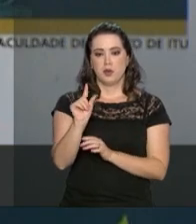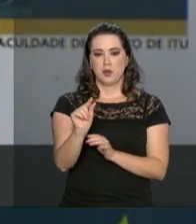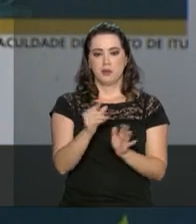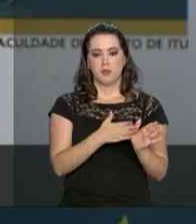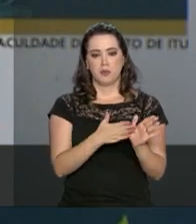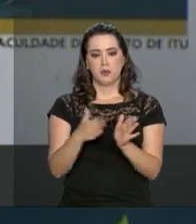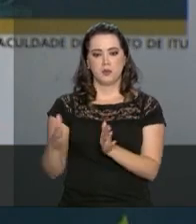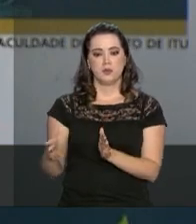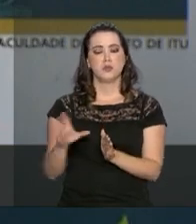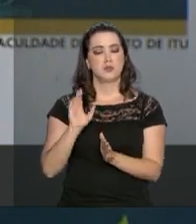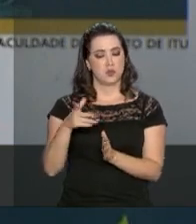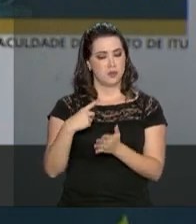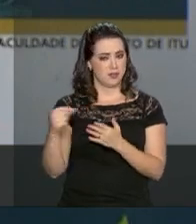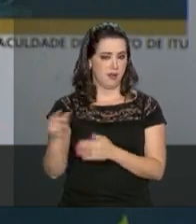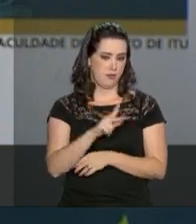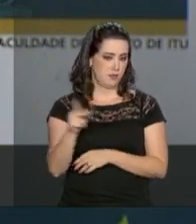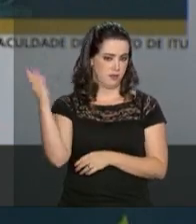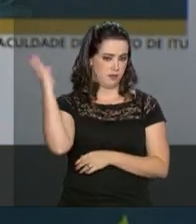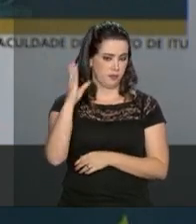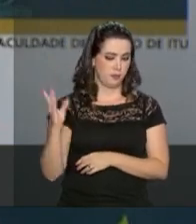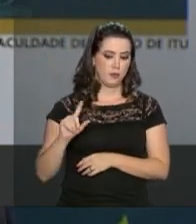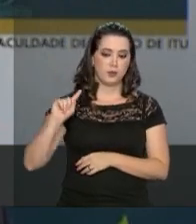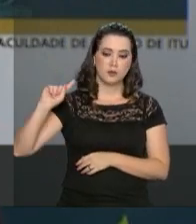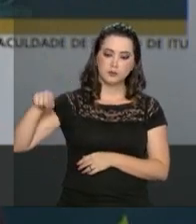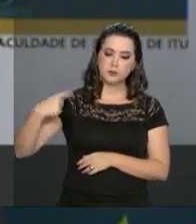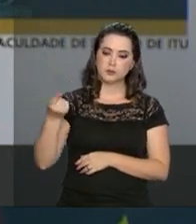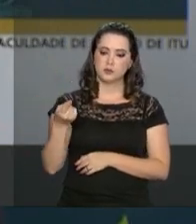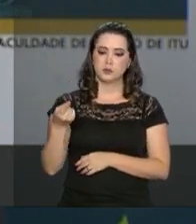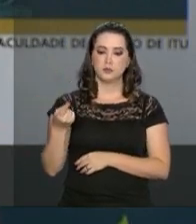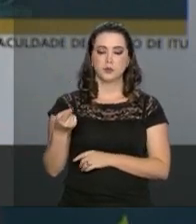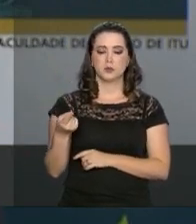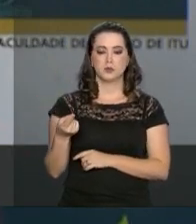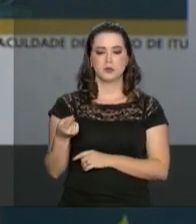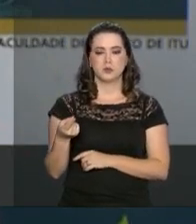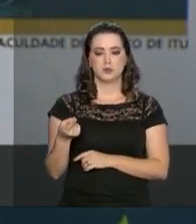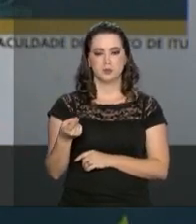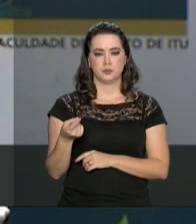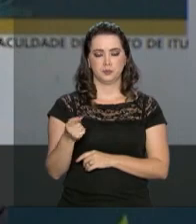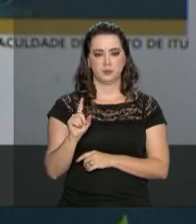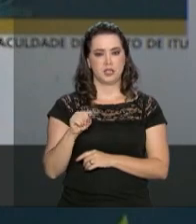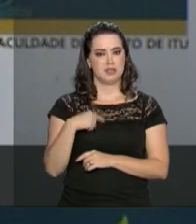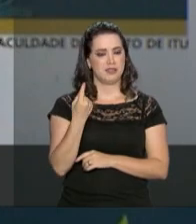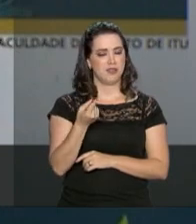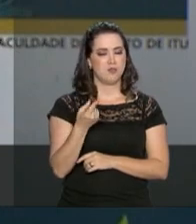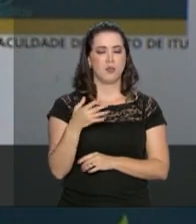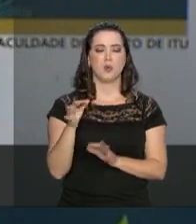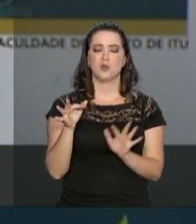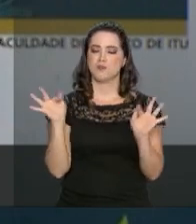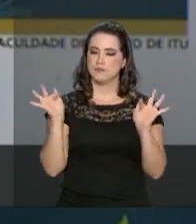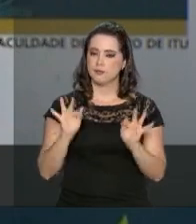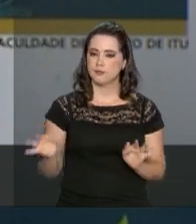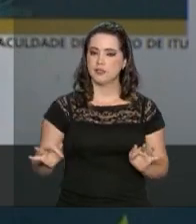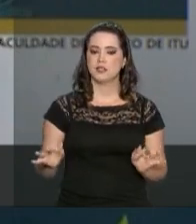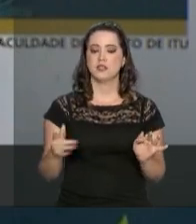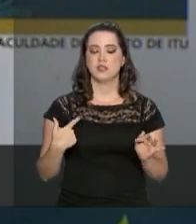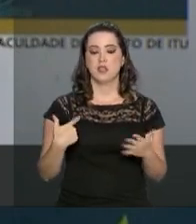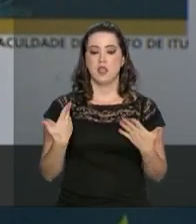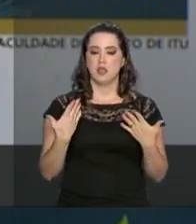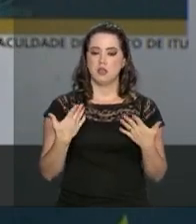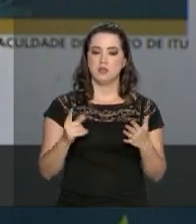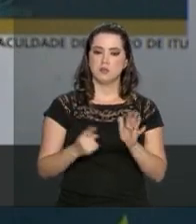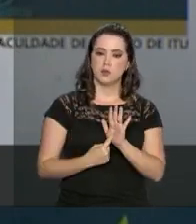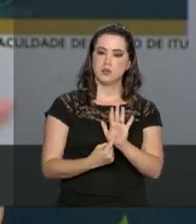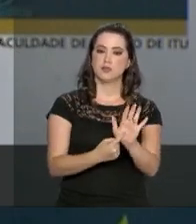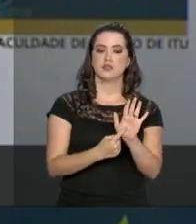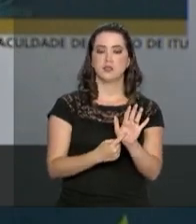eu deixo a presidência da República, depois, convenhamos, de uma saudável manifestação da soberania